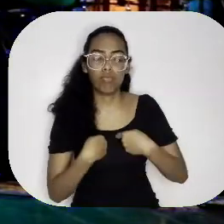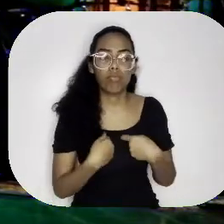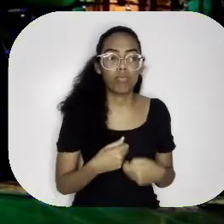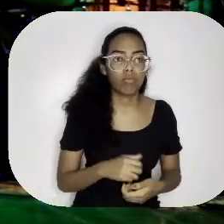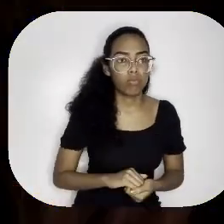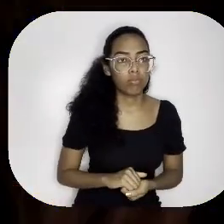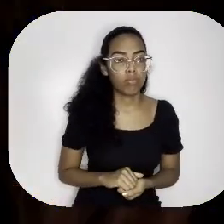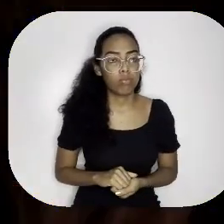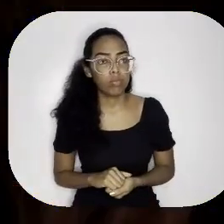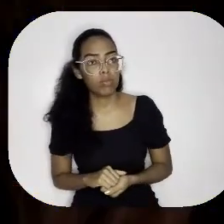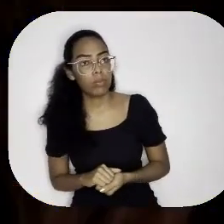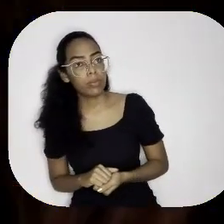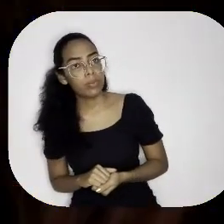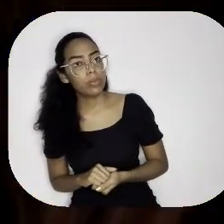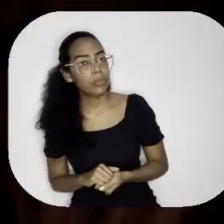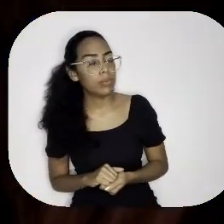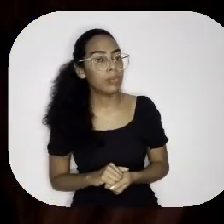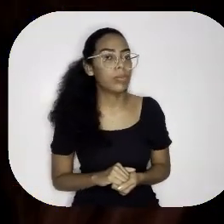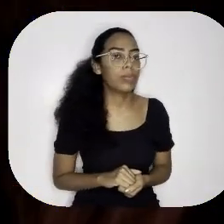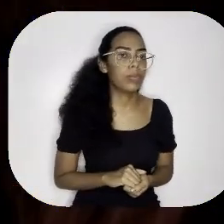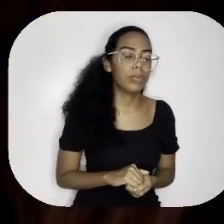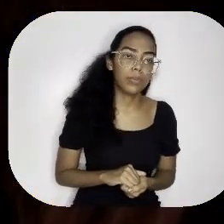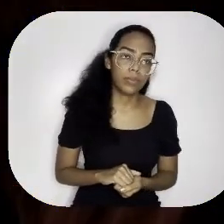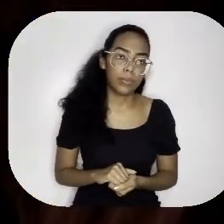Iemanjá é a